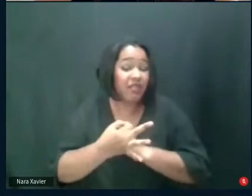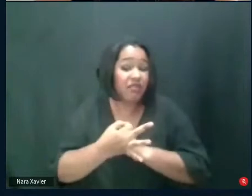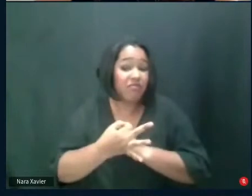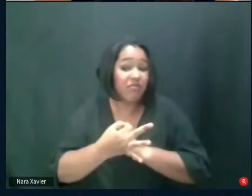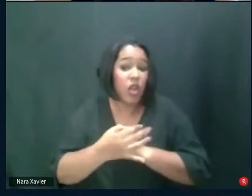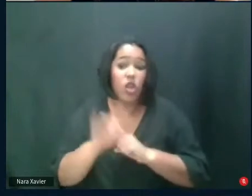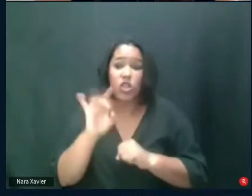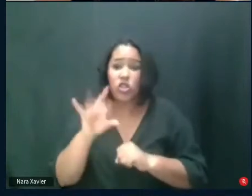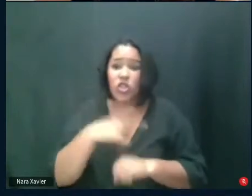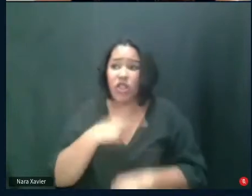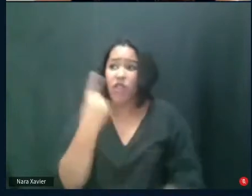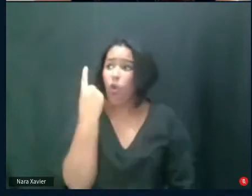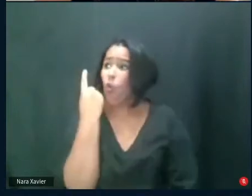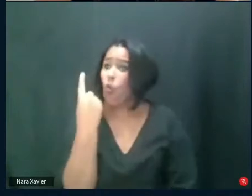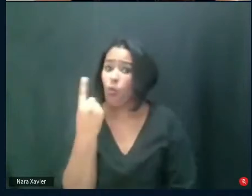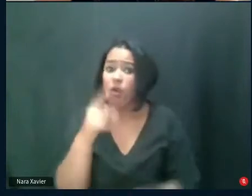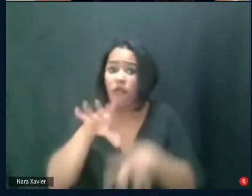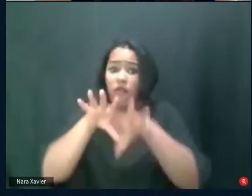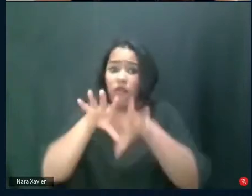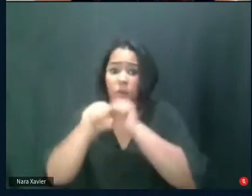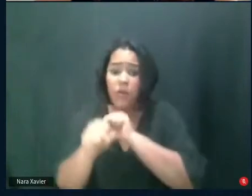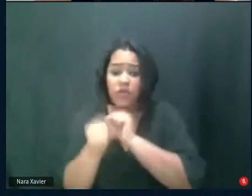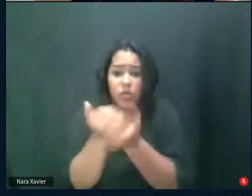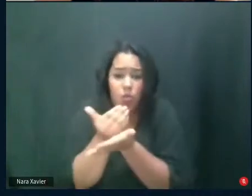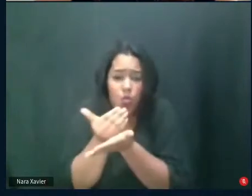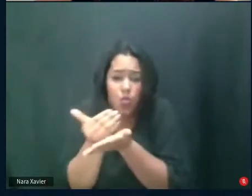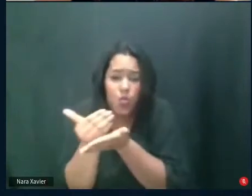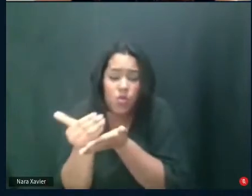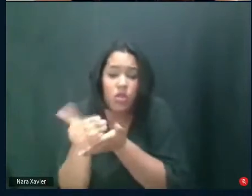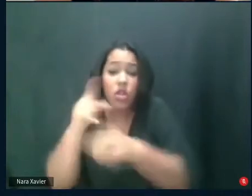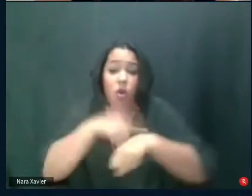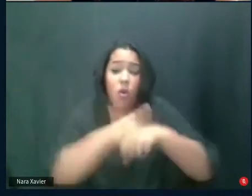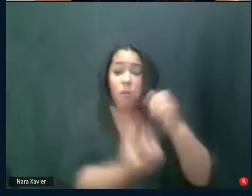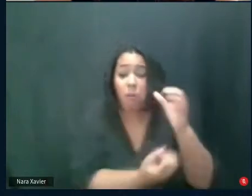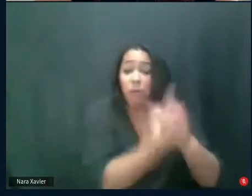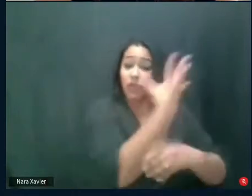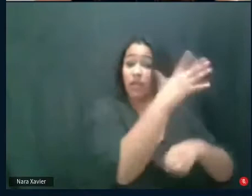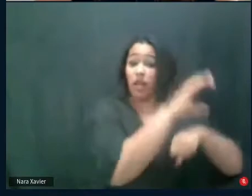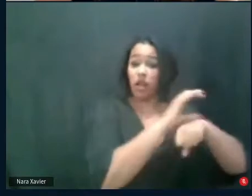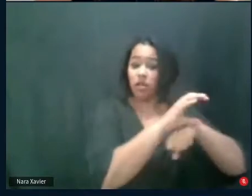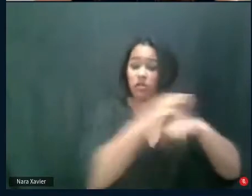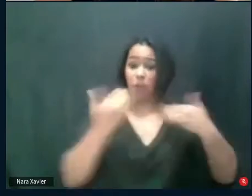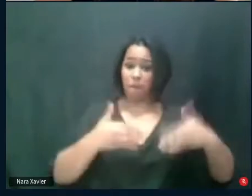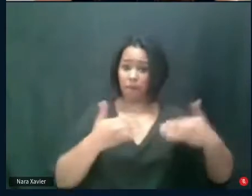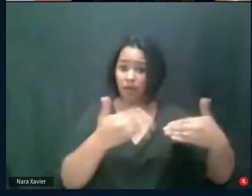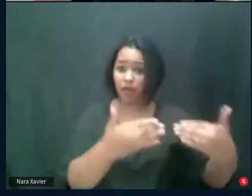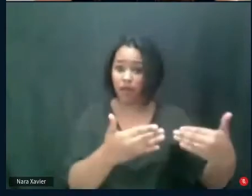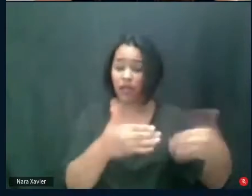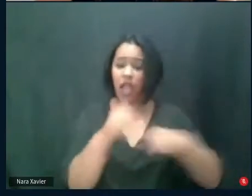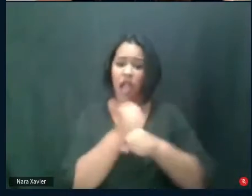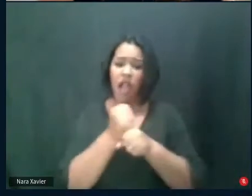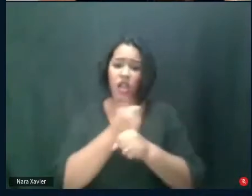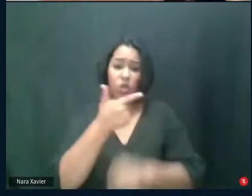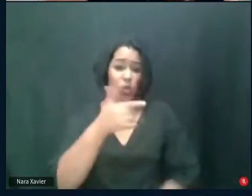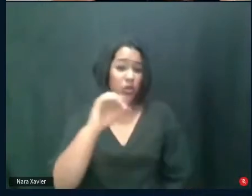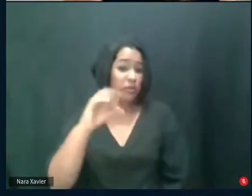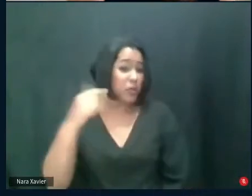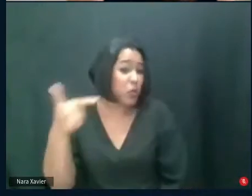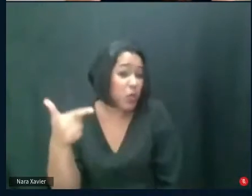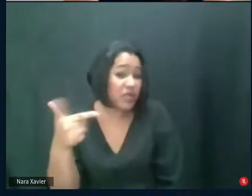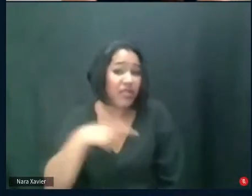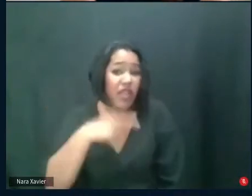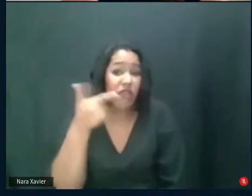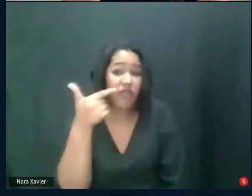Só houve uma formação inicial para os CAES, que foram quando eles foram criados pelo MEC, em 2002. Tem